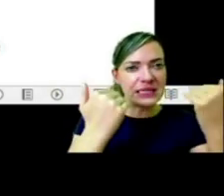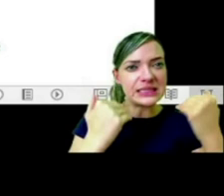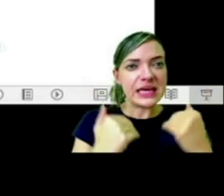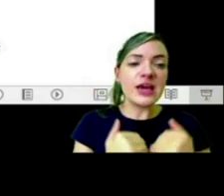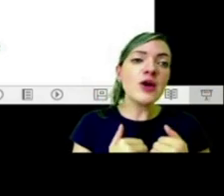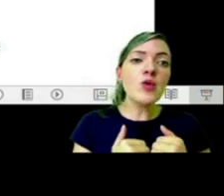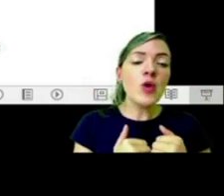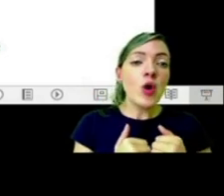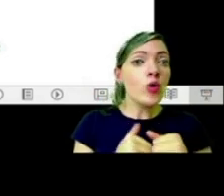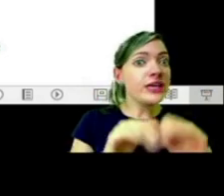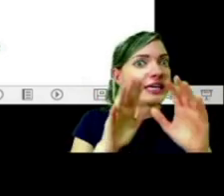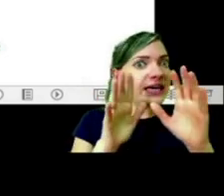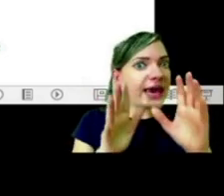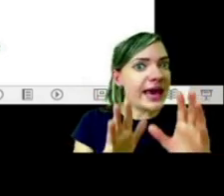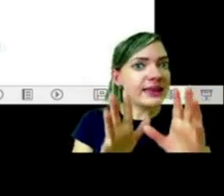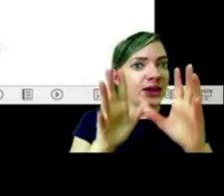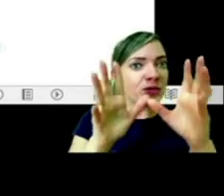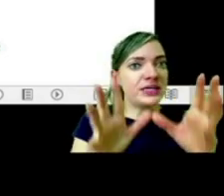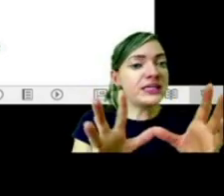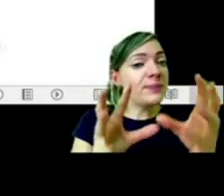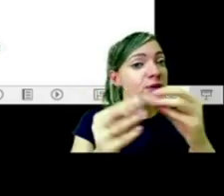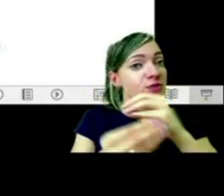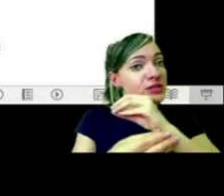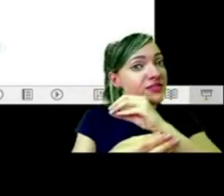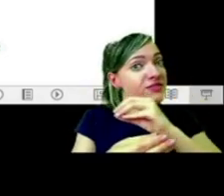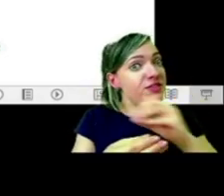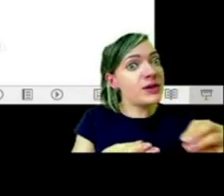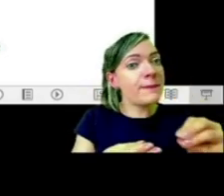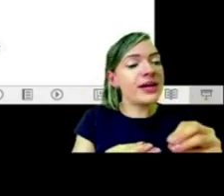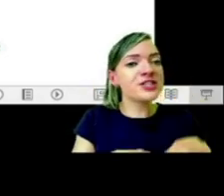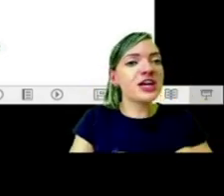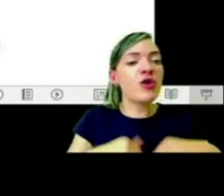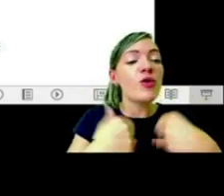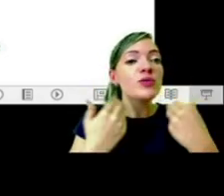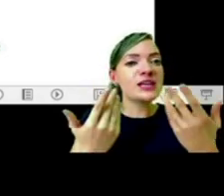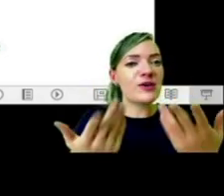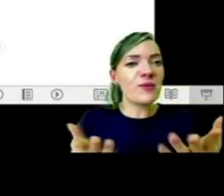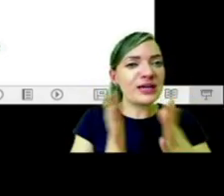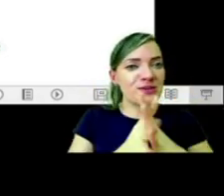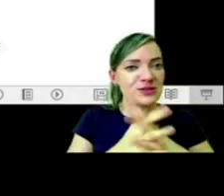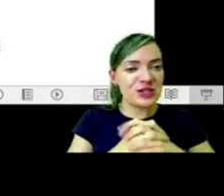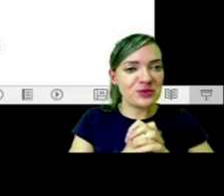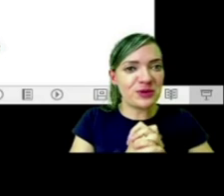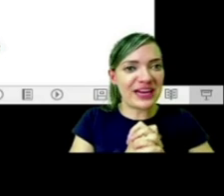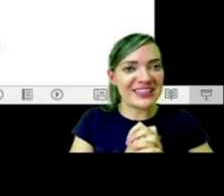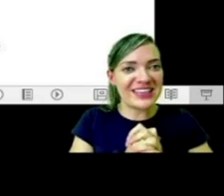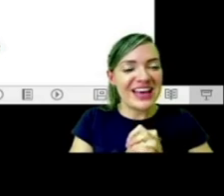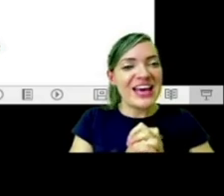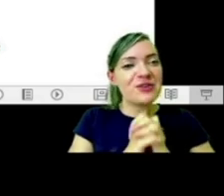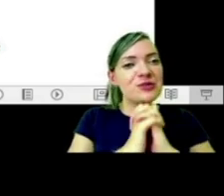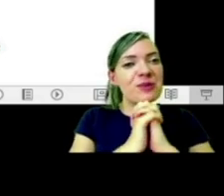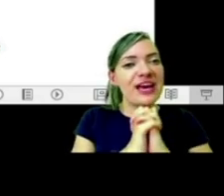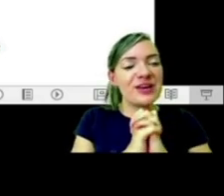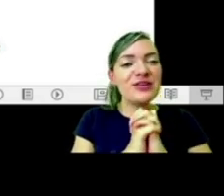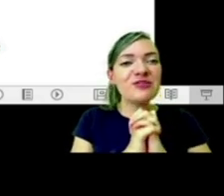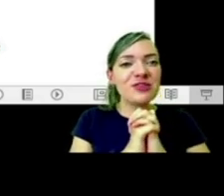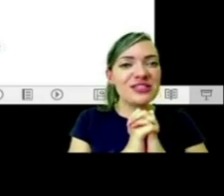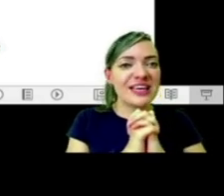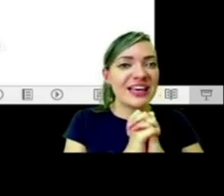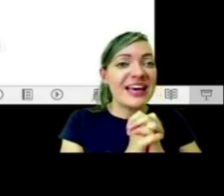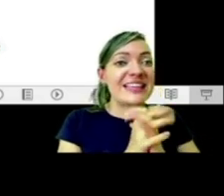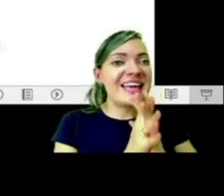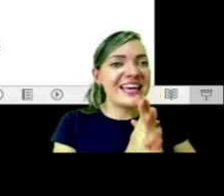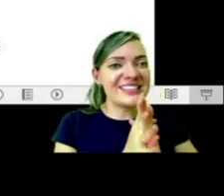Você aprendeu o que é a teoria e depois você viu na prática como isso é cobrado nos vestibulares. Eu espero